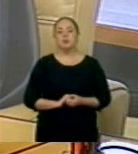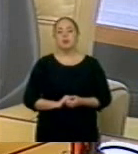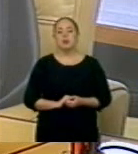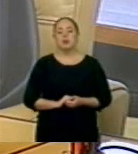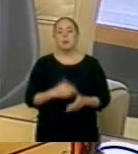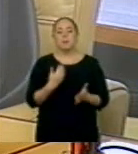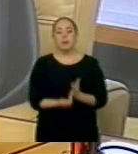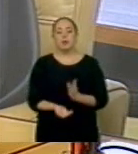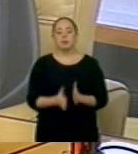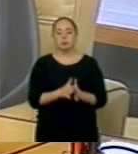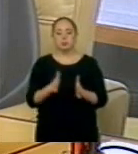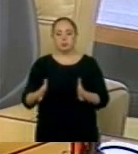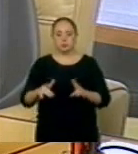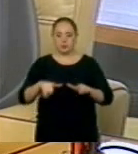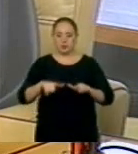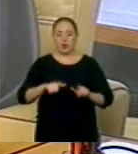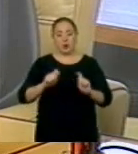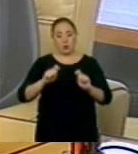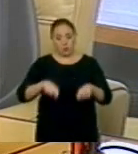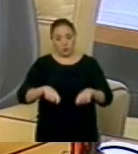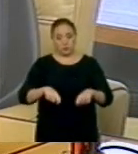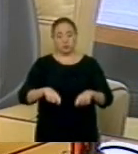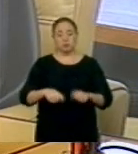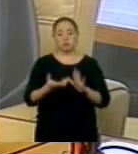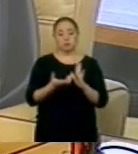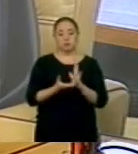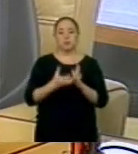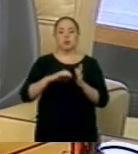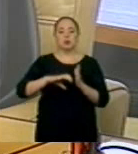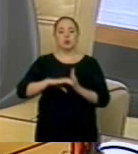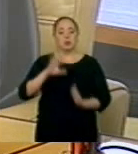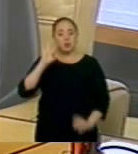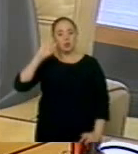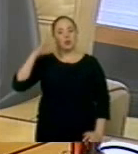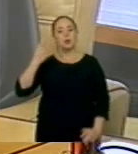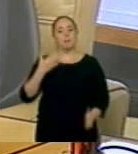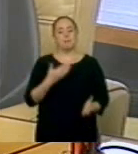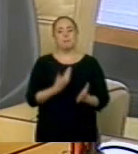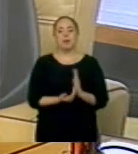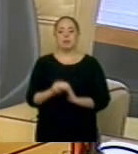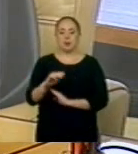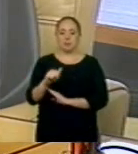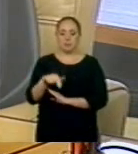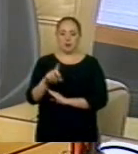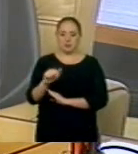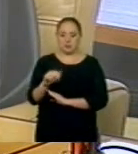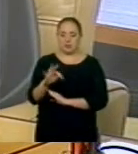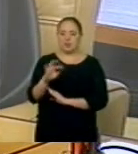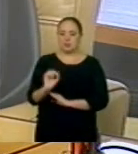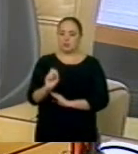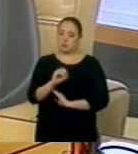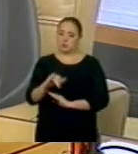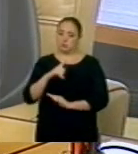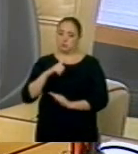parlamentar. É de competência das casas legislativas decidir sobre a perda do mandato do congressista condenado